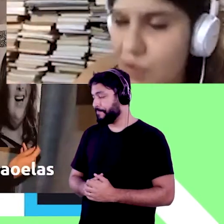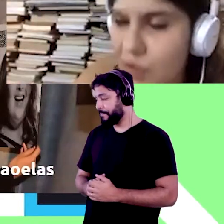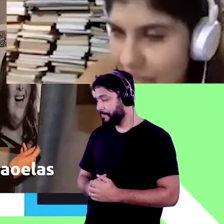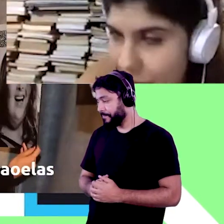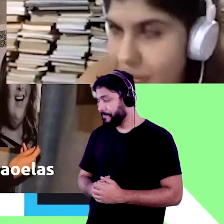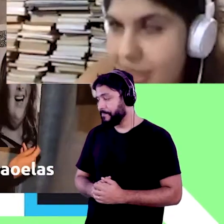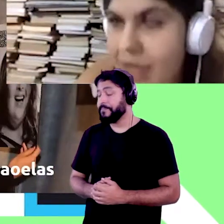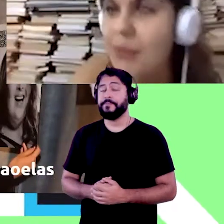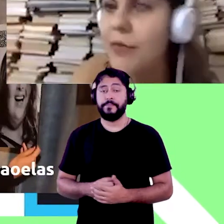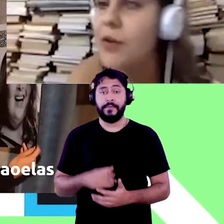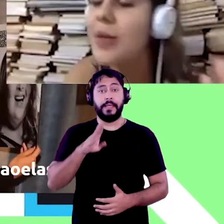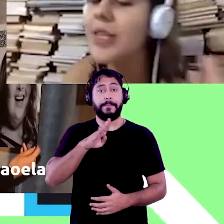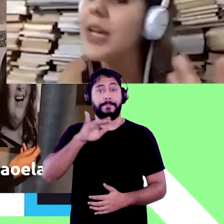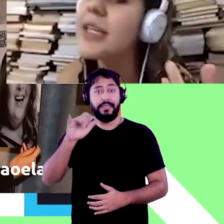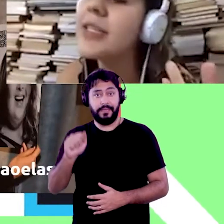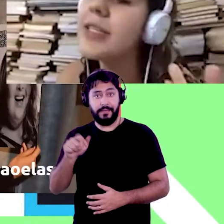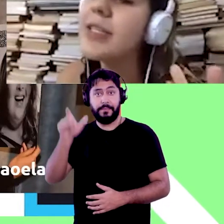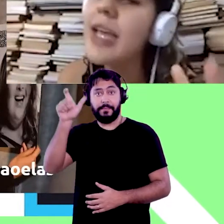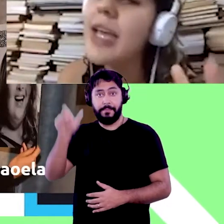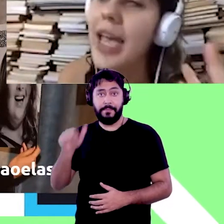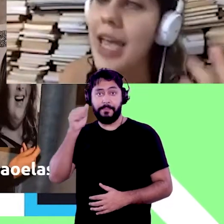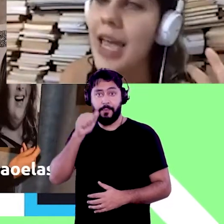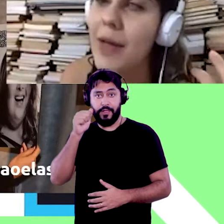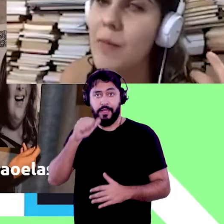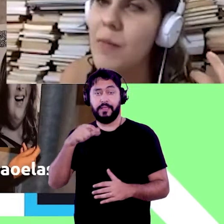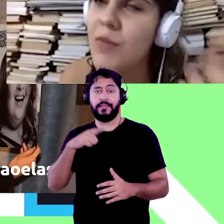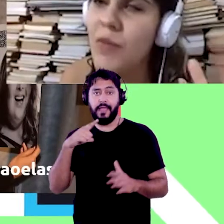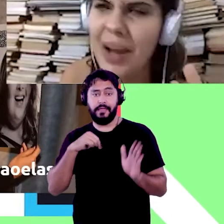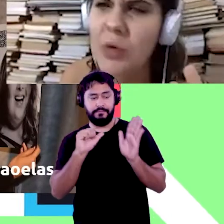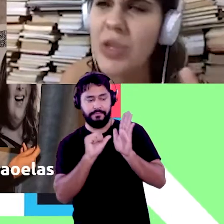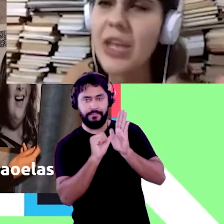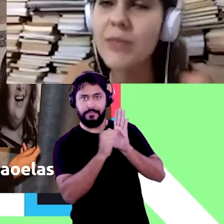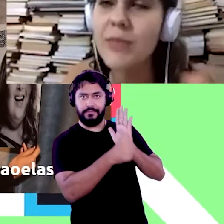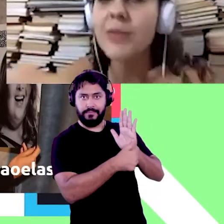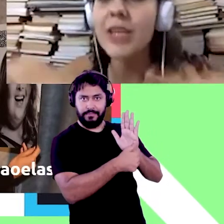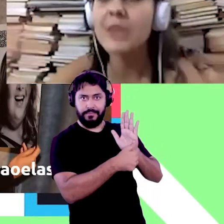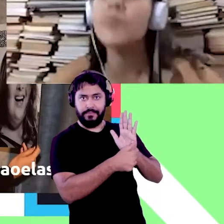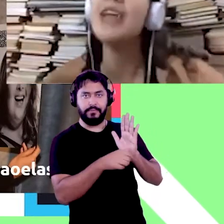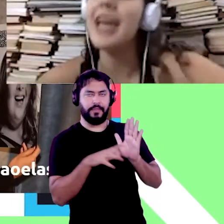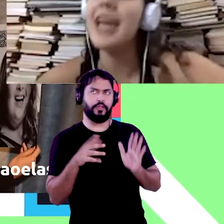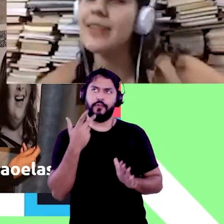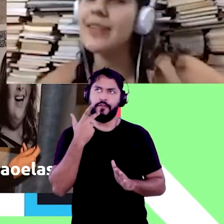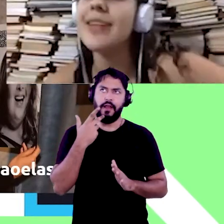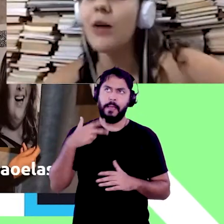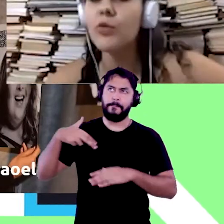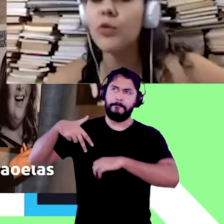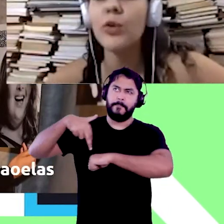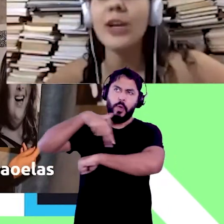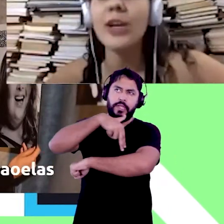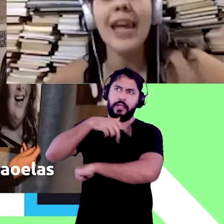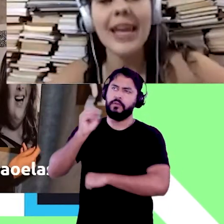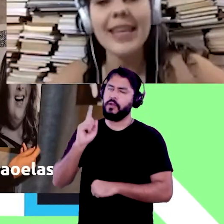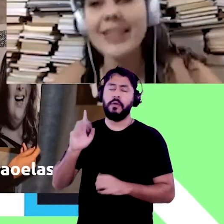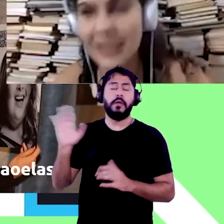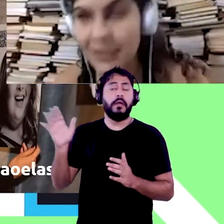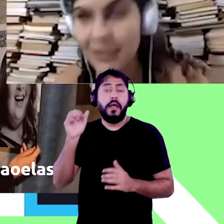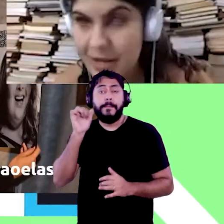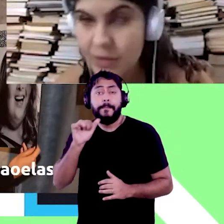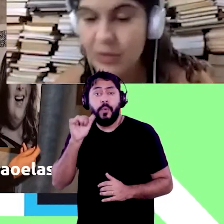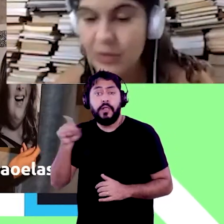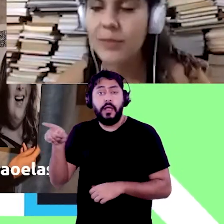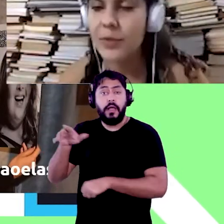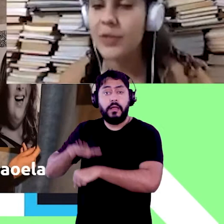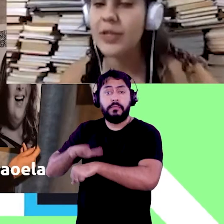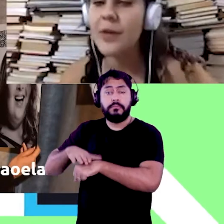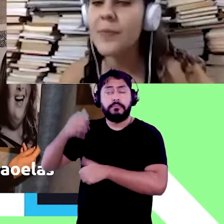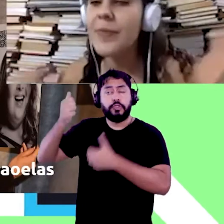síndrome de Down, que também foi uma das... não vou falar modelos, mas uma das mulheres que se descreveram